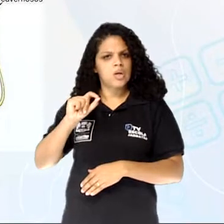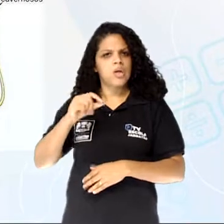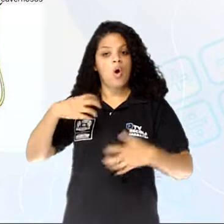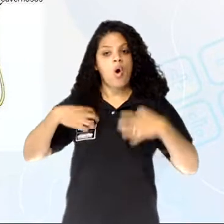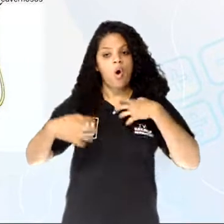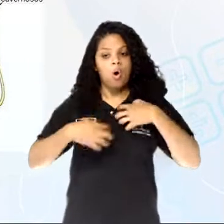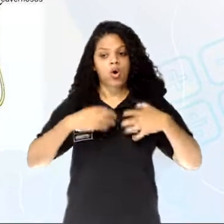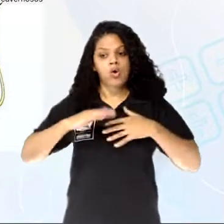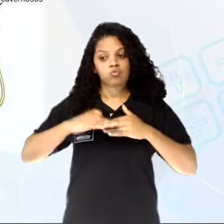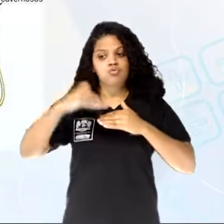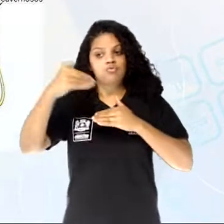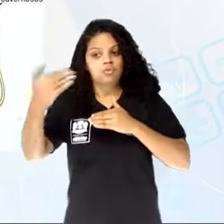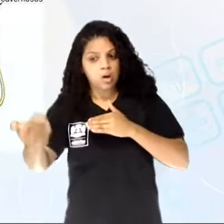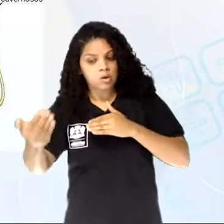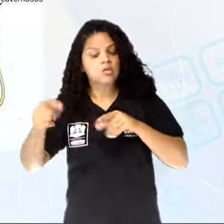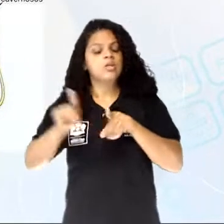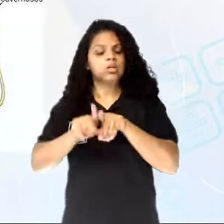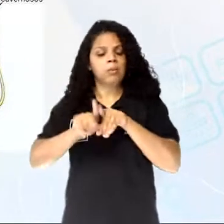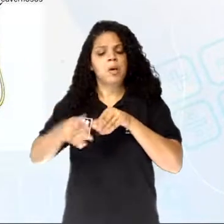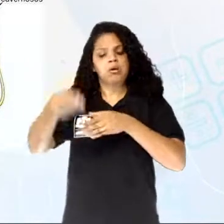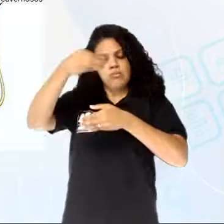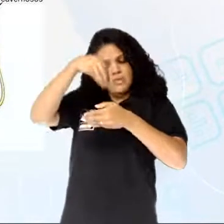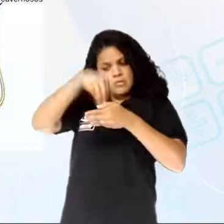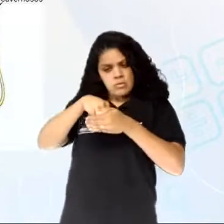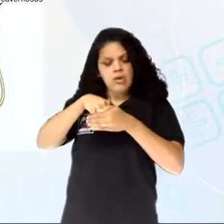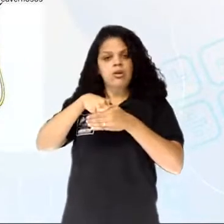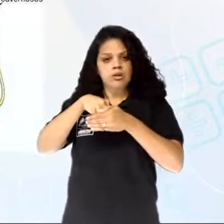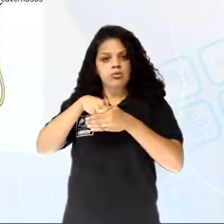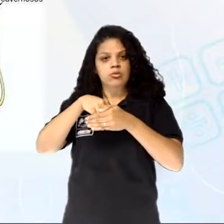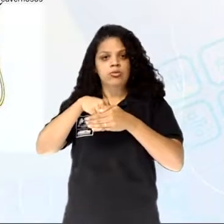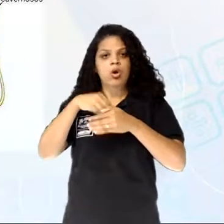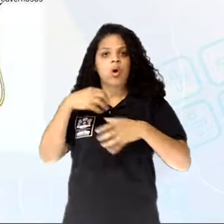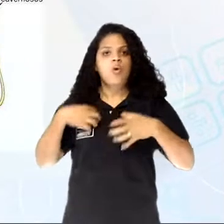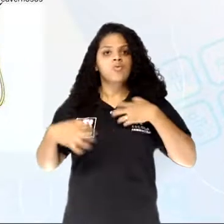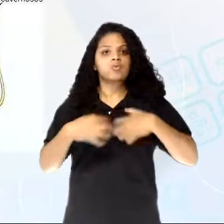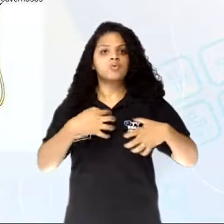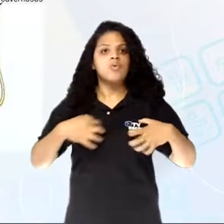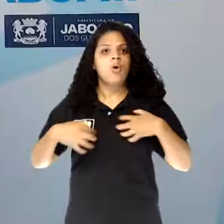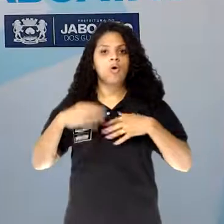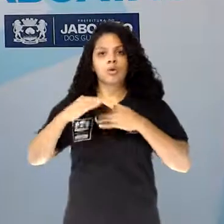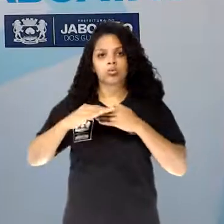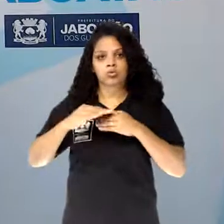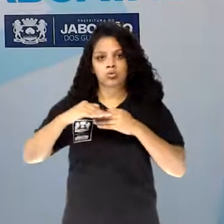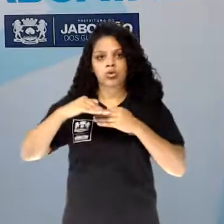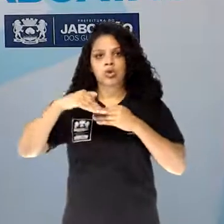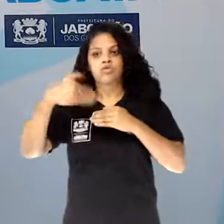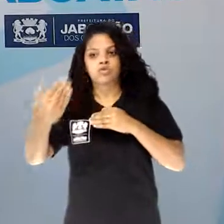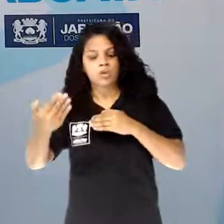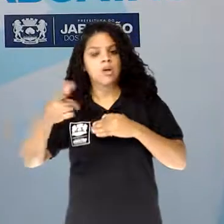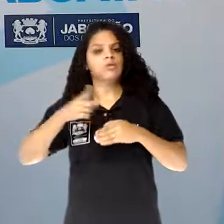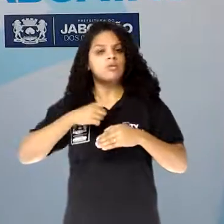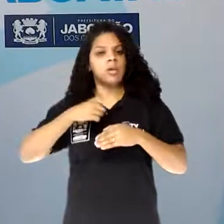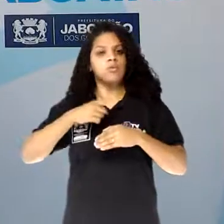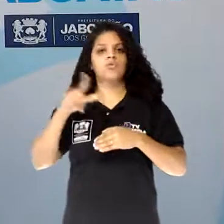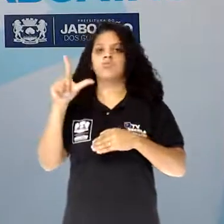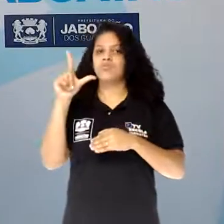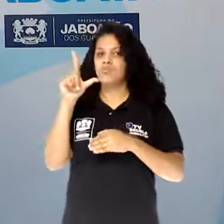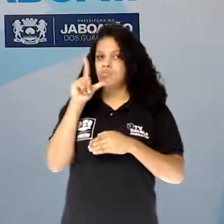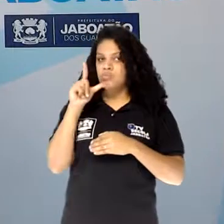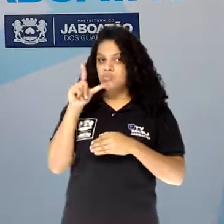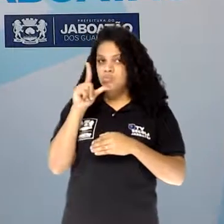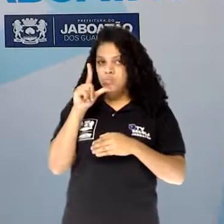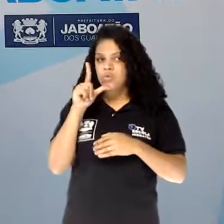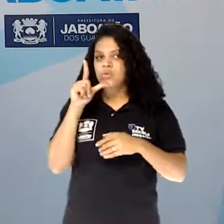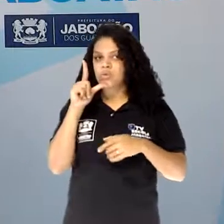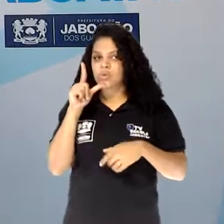e órgãos internos. Os órgãos externos, você tem aqui o testículo, né, onde vai justamente